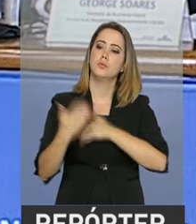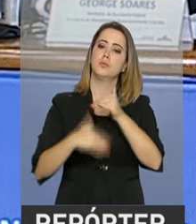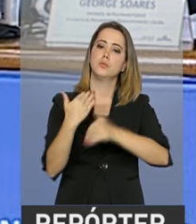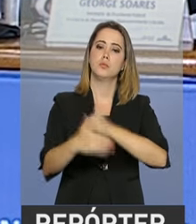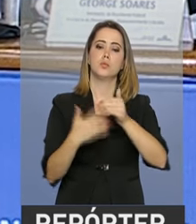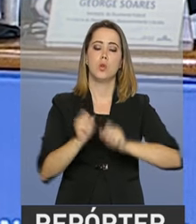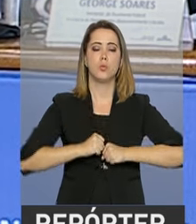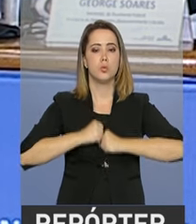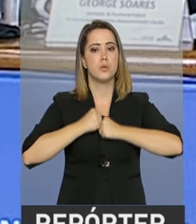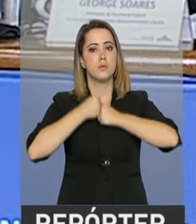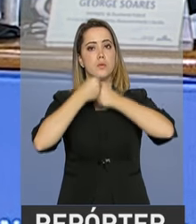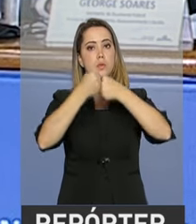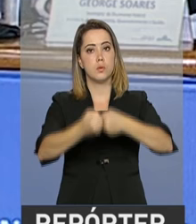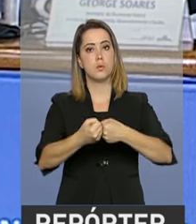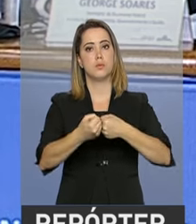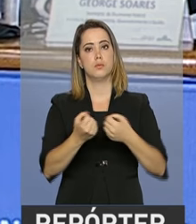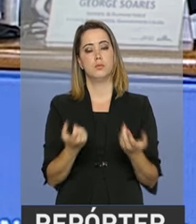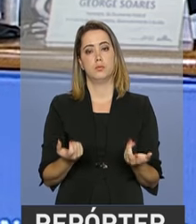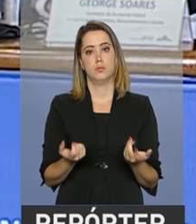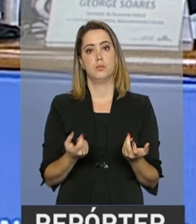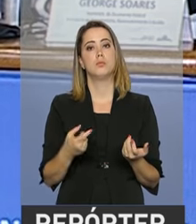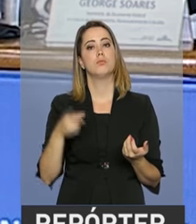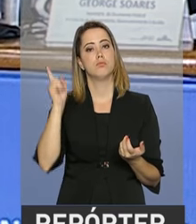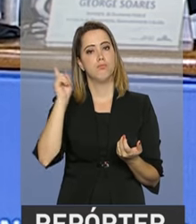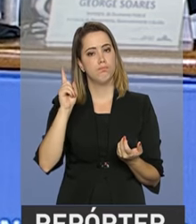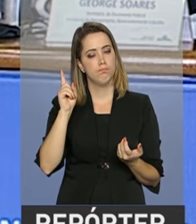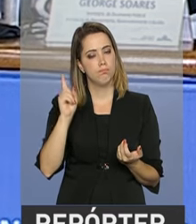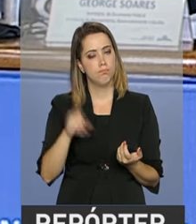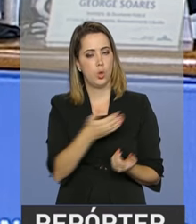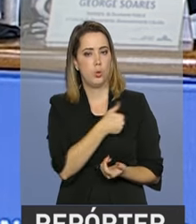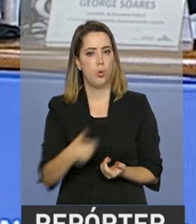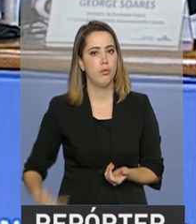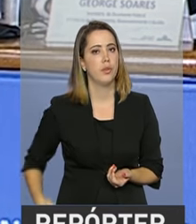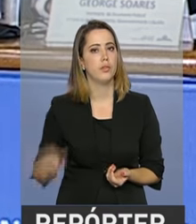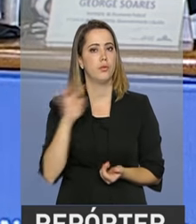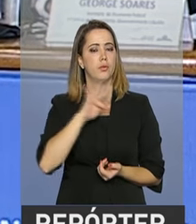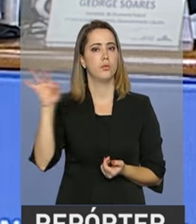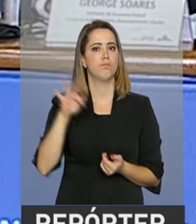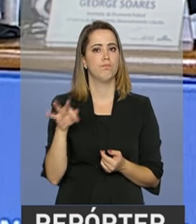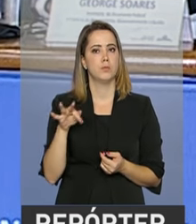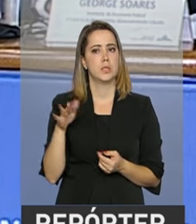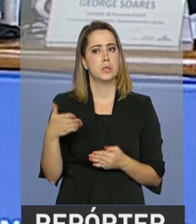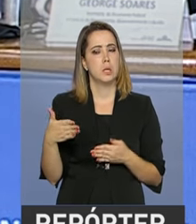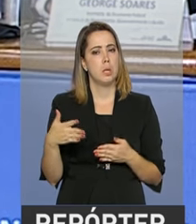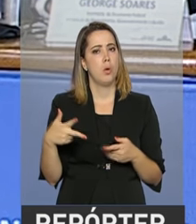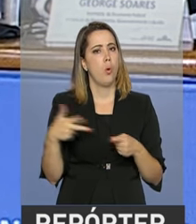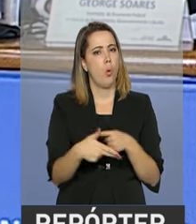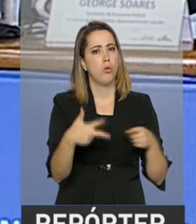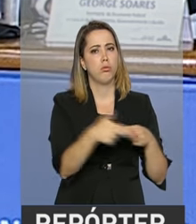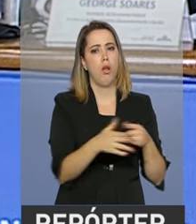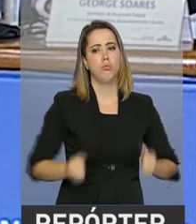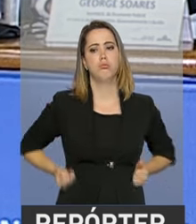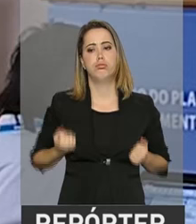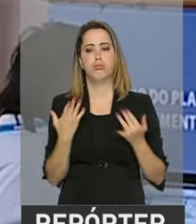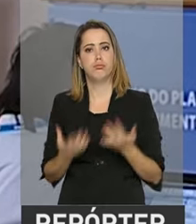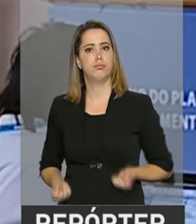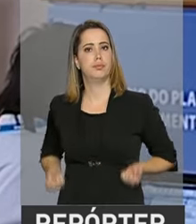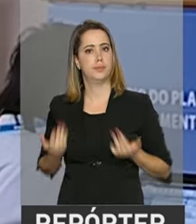de esforço bastante grande do governo federal em conter essas despesas de